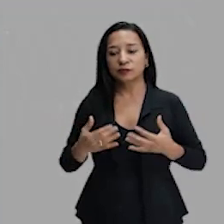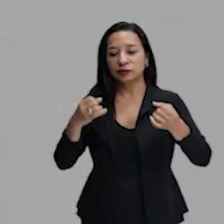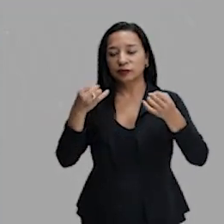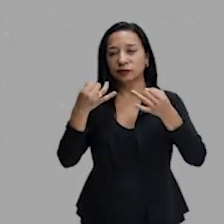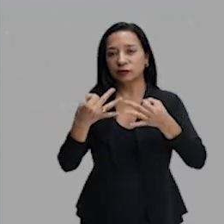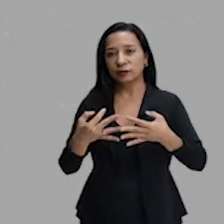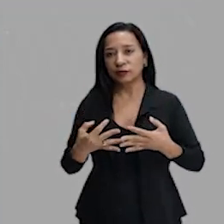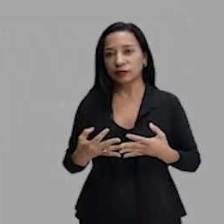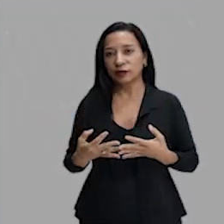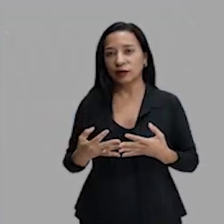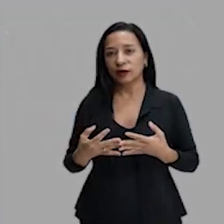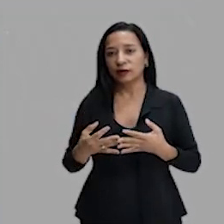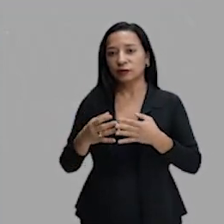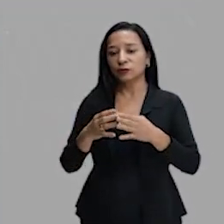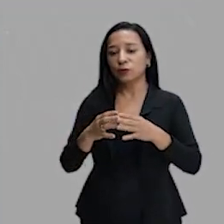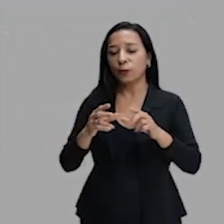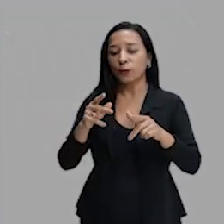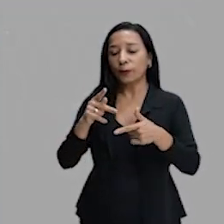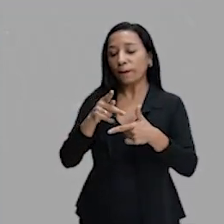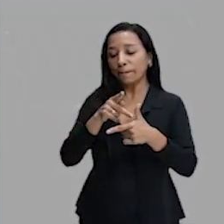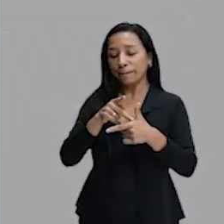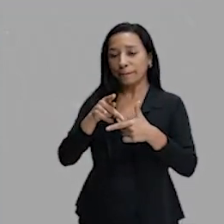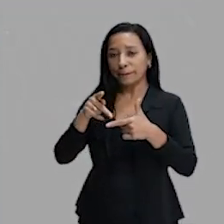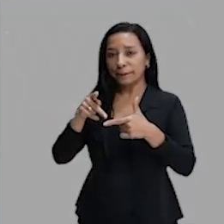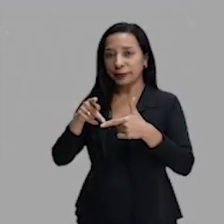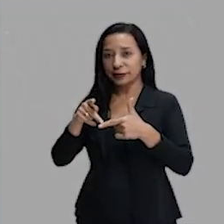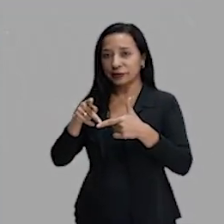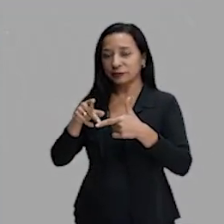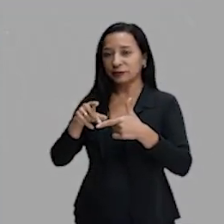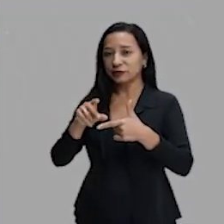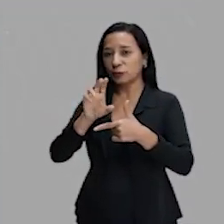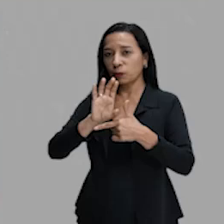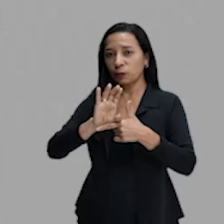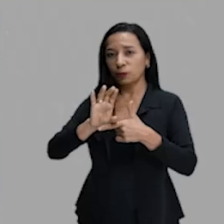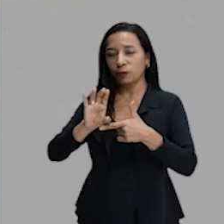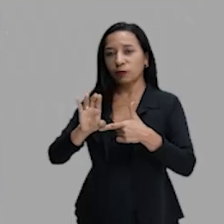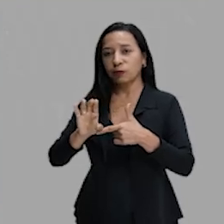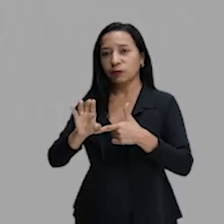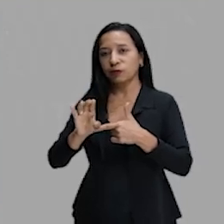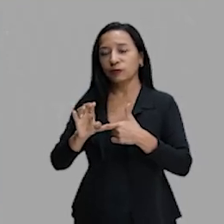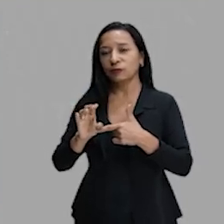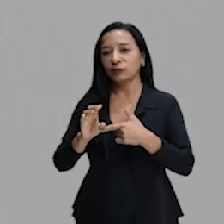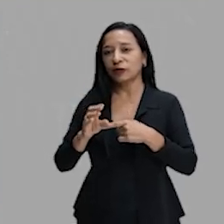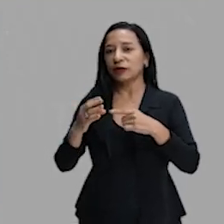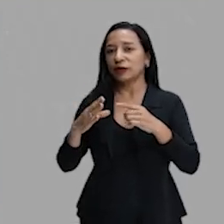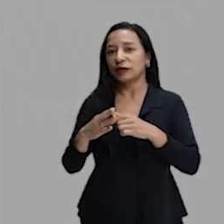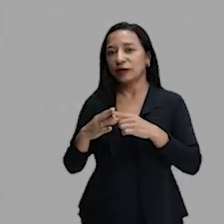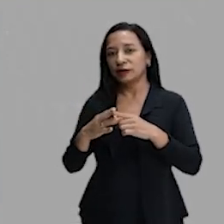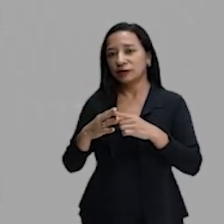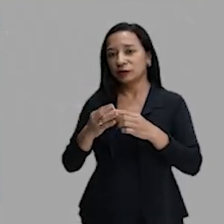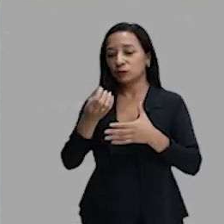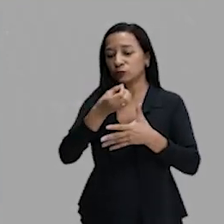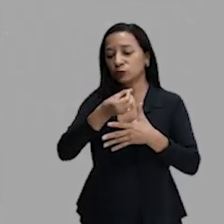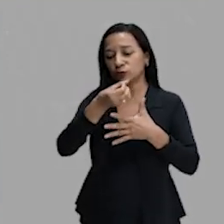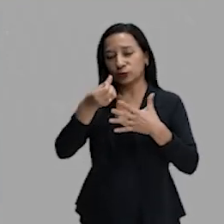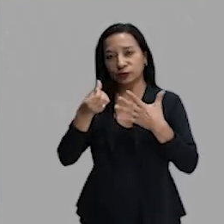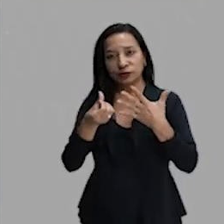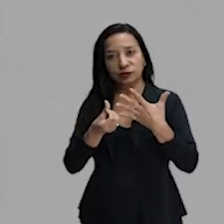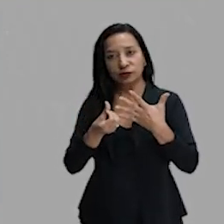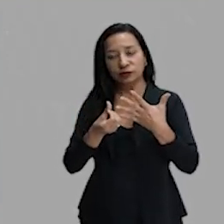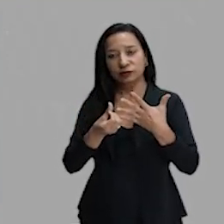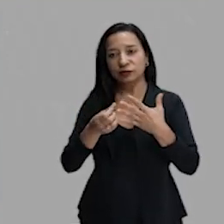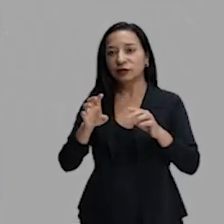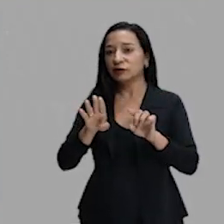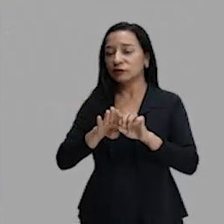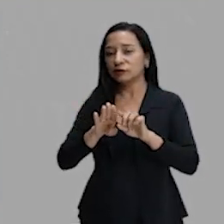de prismas hexagonais de base hexagonal de base triangular tá já falamos de prisma